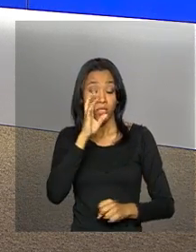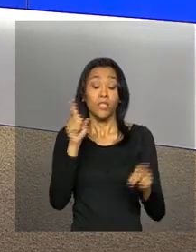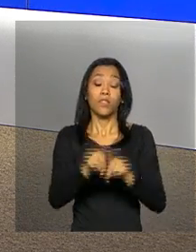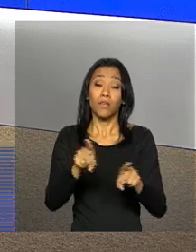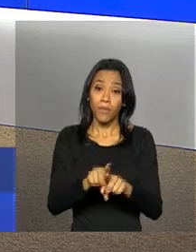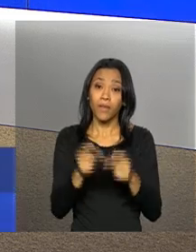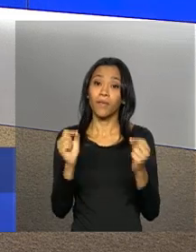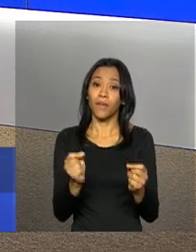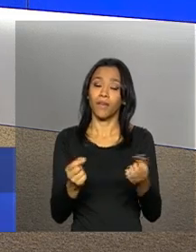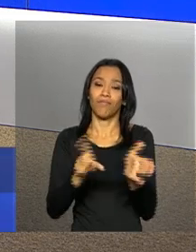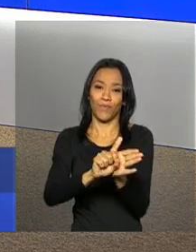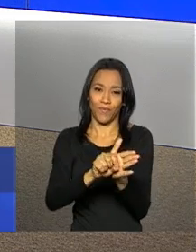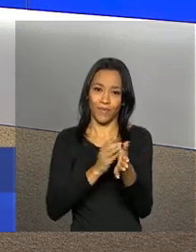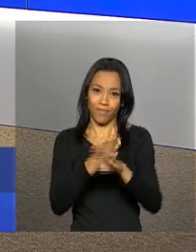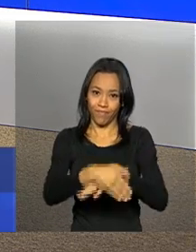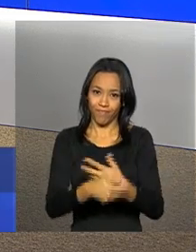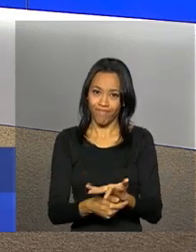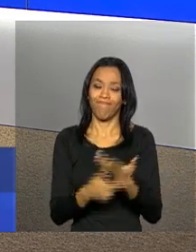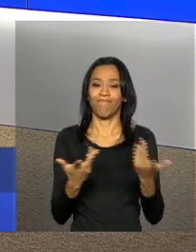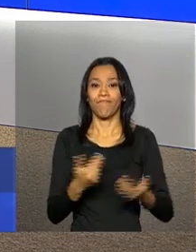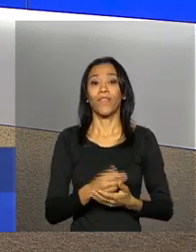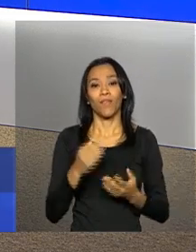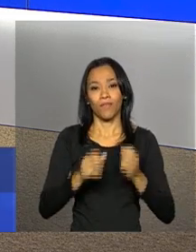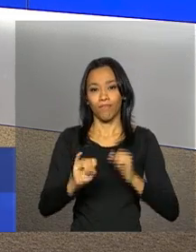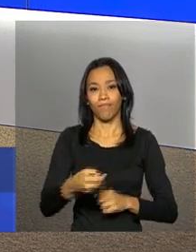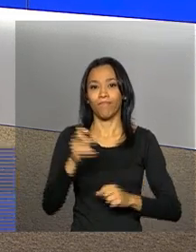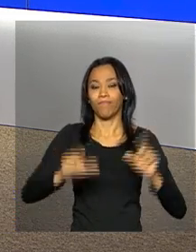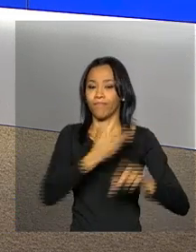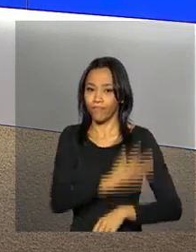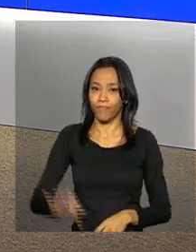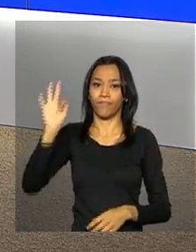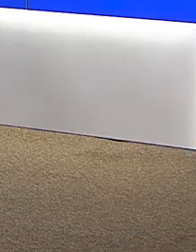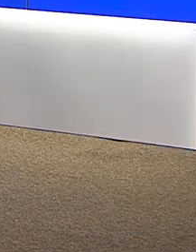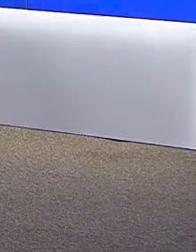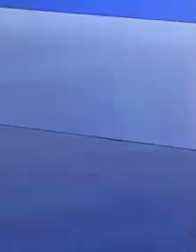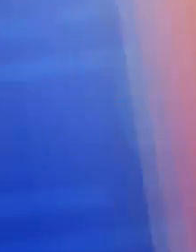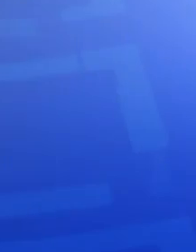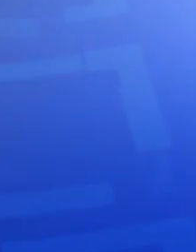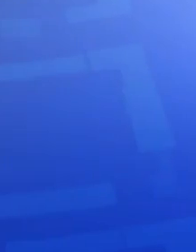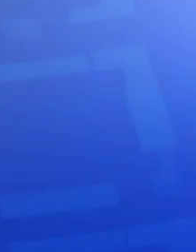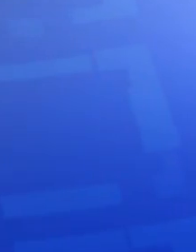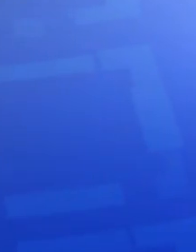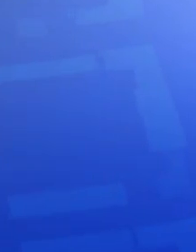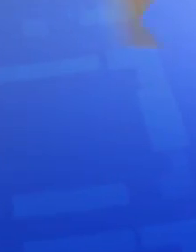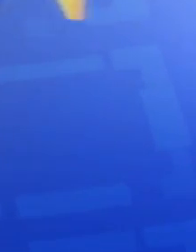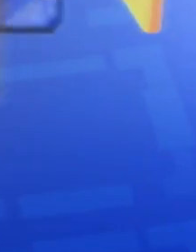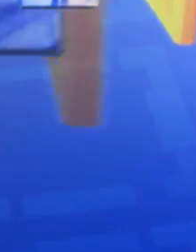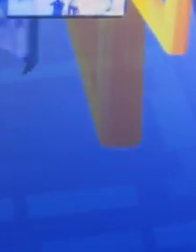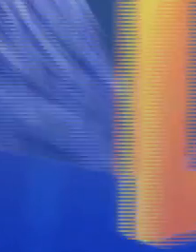nas nossas redes sociais. Continue com a gente, NBR, a TV do governo federal.